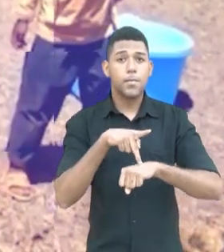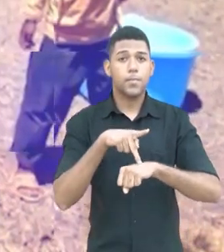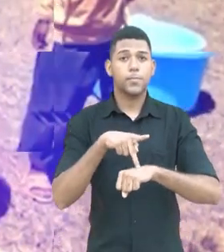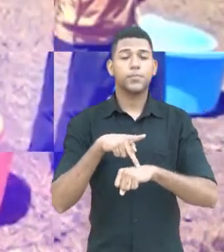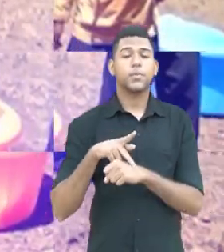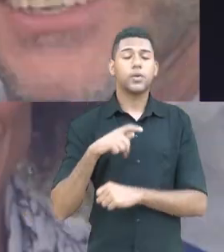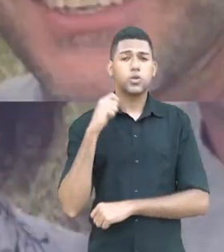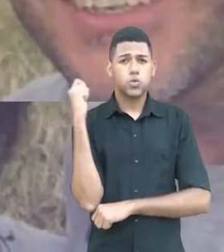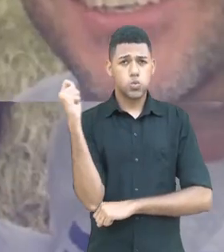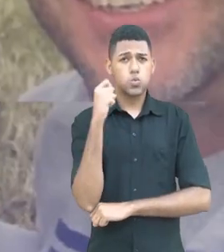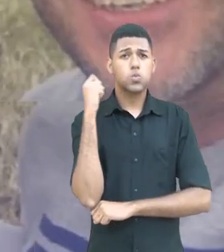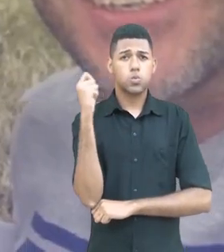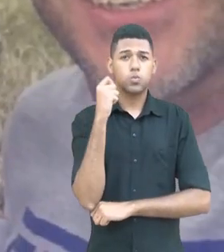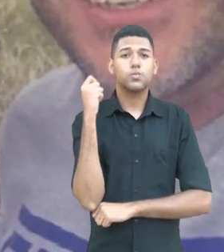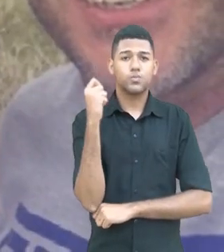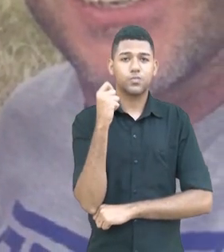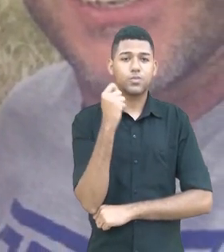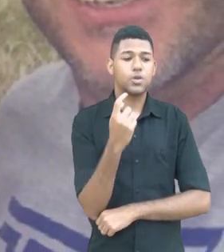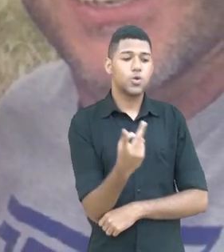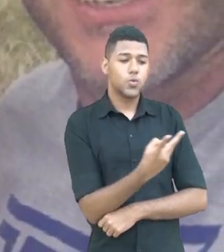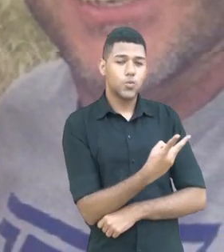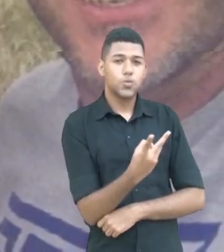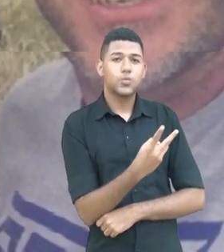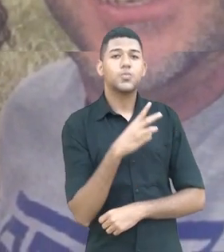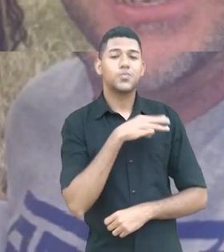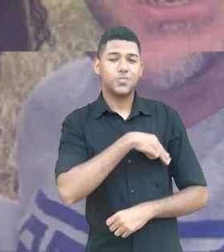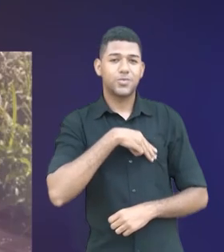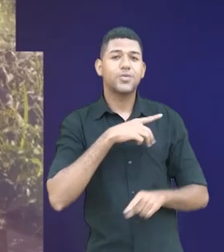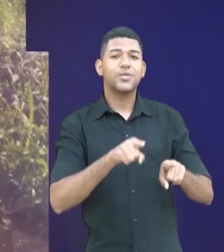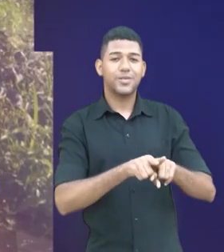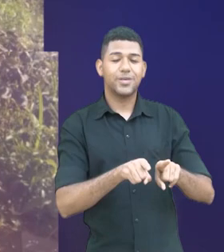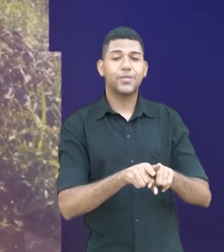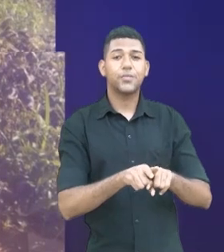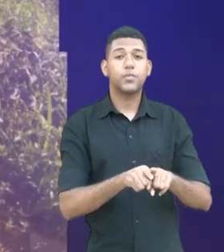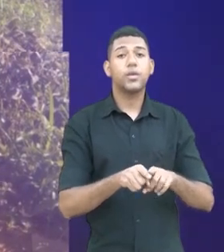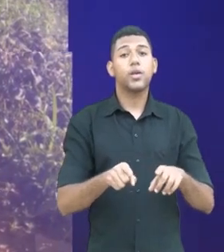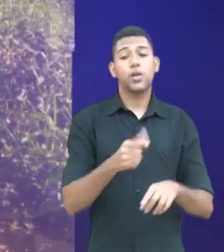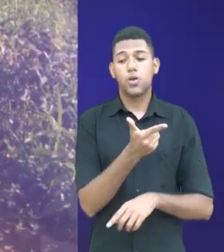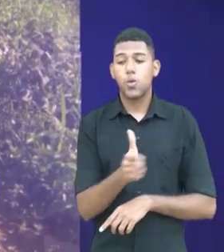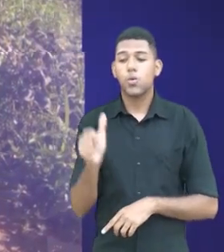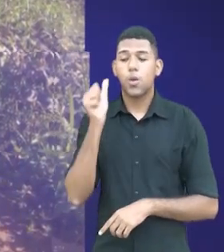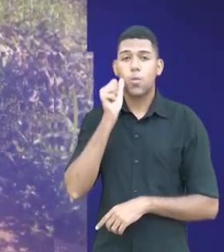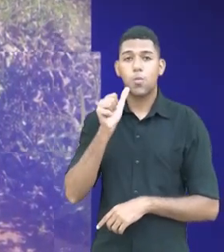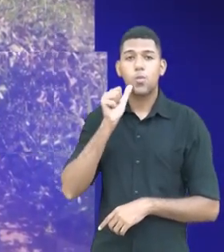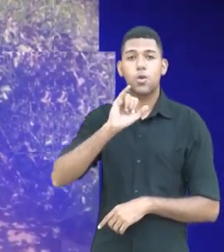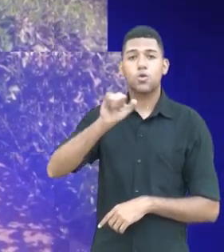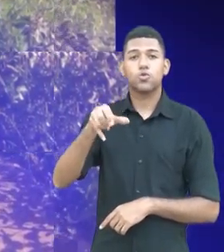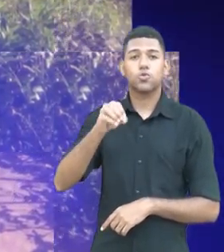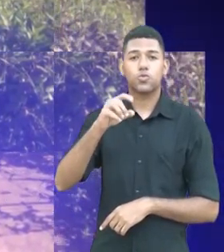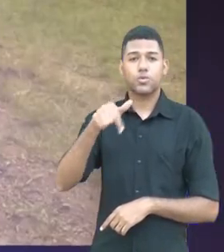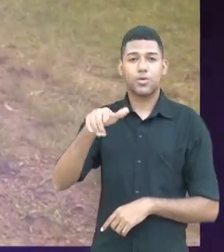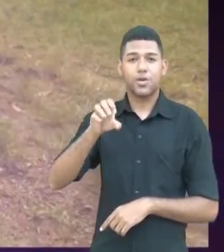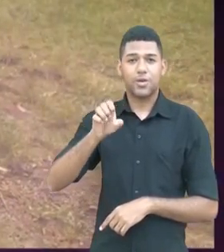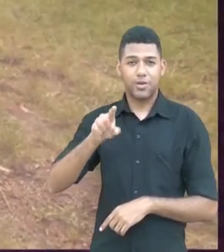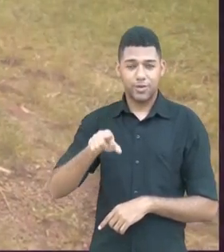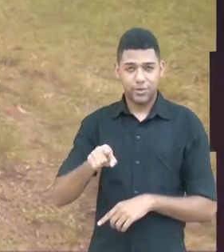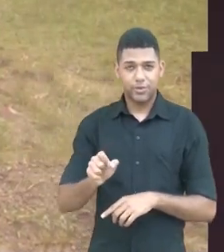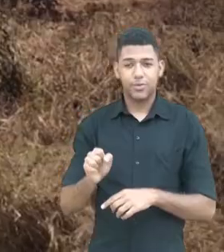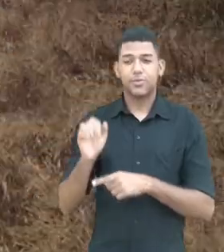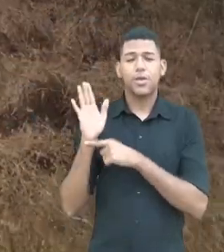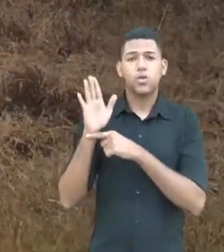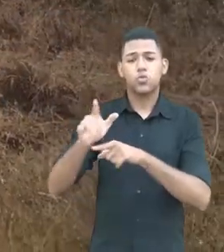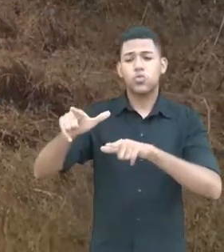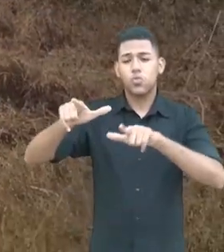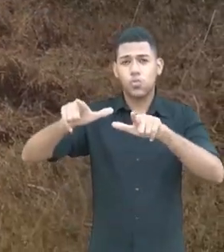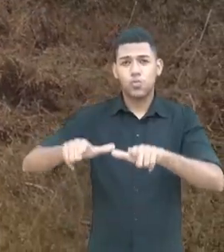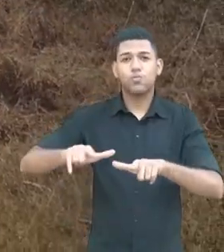casal de missionários Oliver Mann e Aldeci Mann, e a missionária Josiane Priston, nas montanhas de Tinderet.